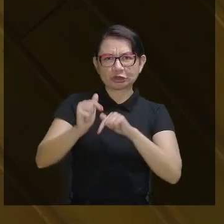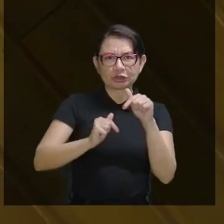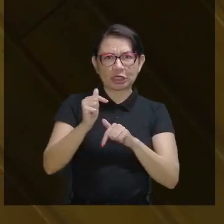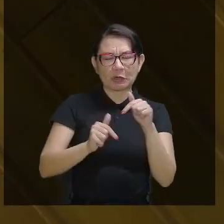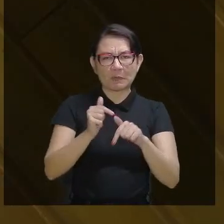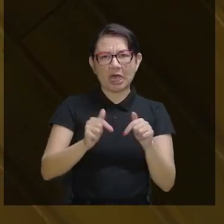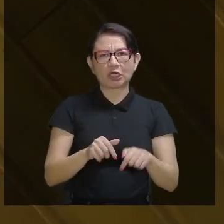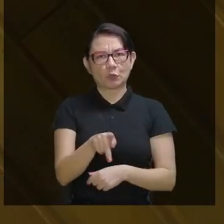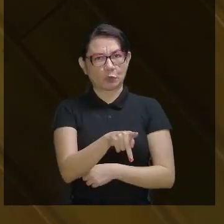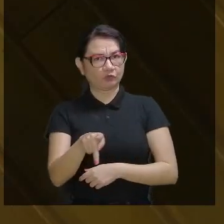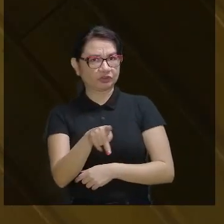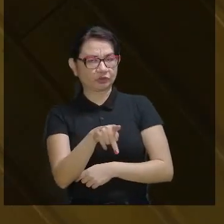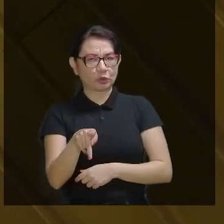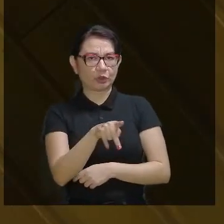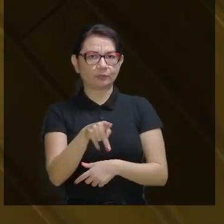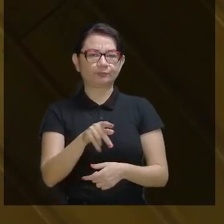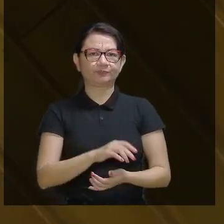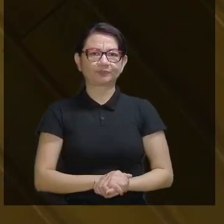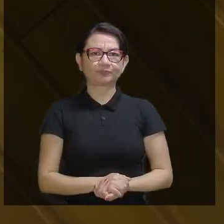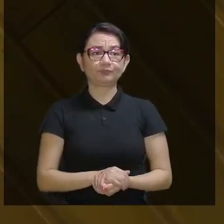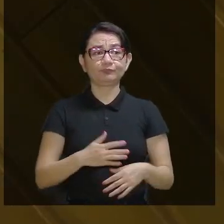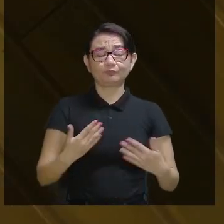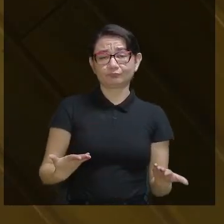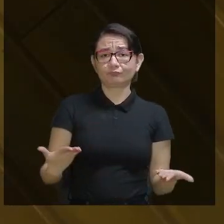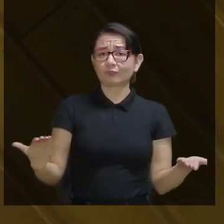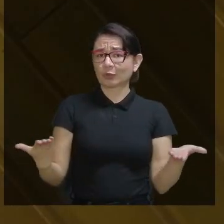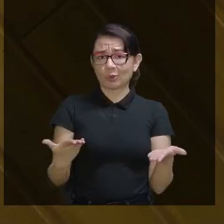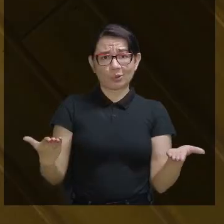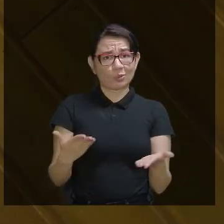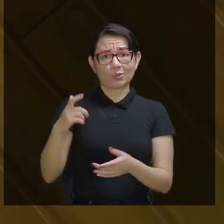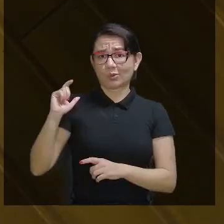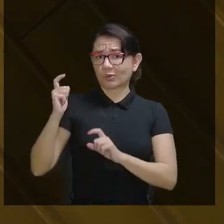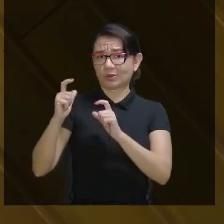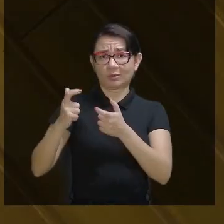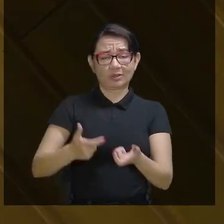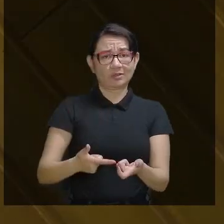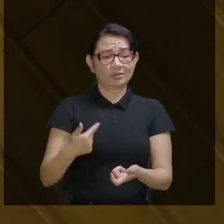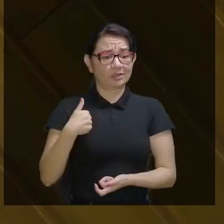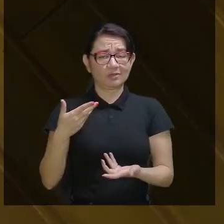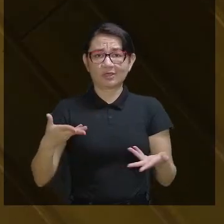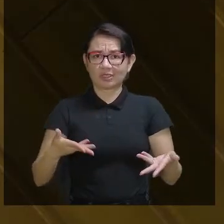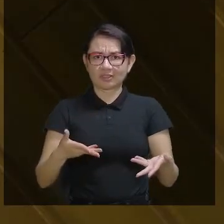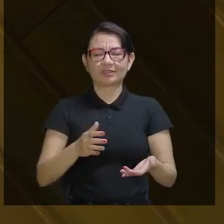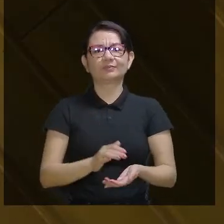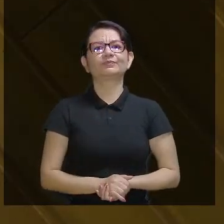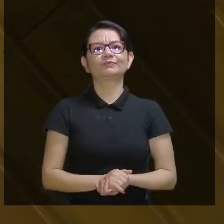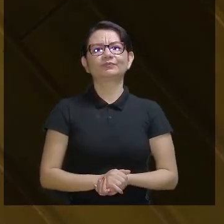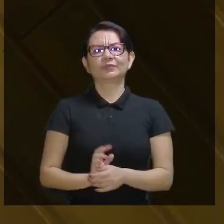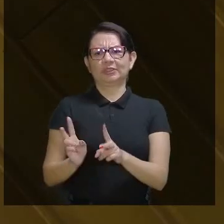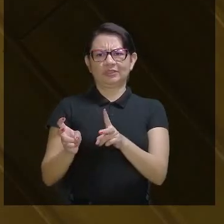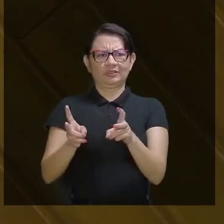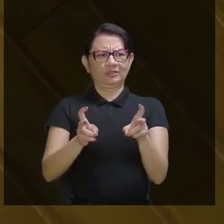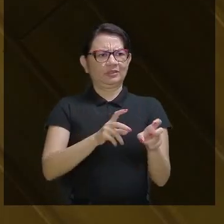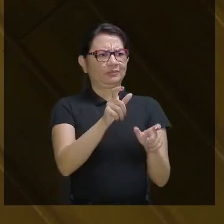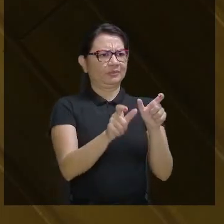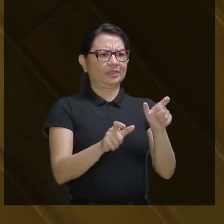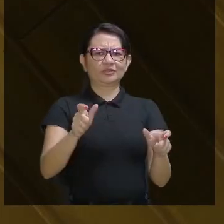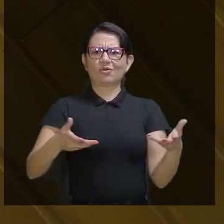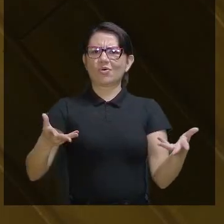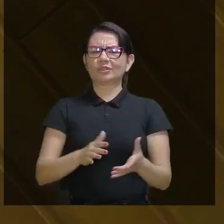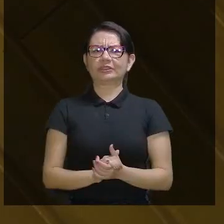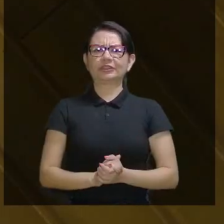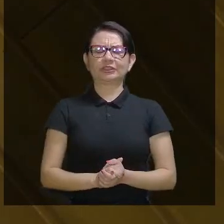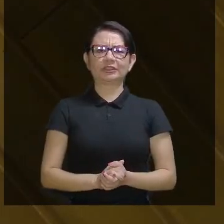do magistério. E até hoje eu estou aqui. Eu vejo tantas pessoas